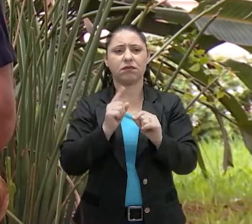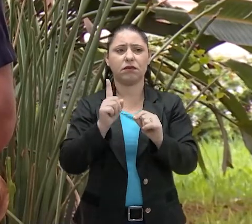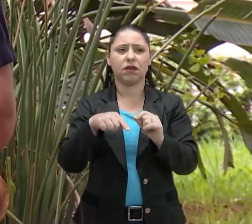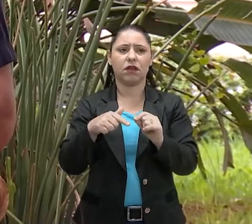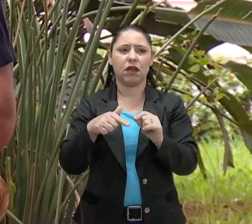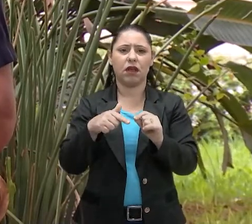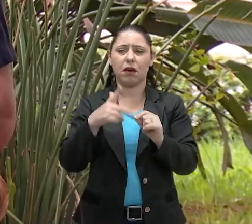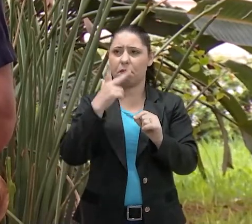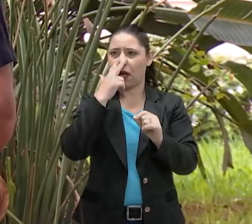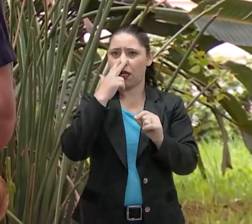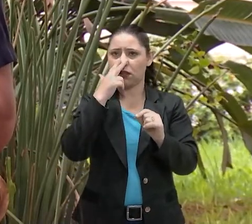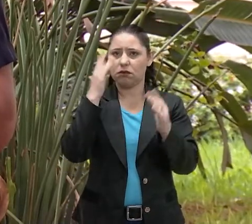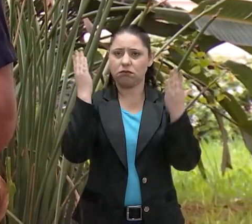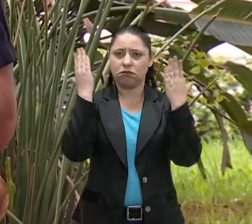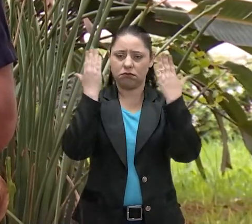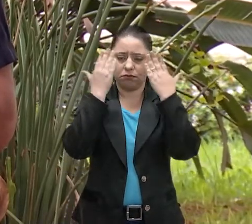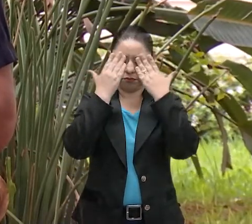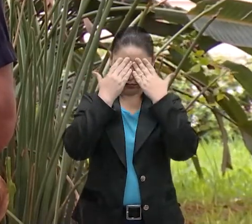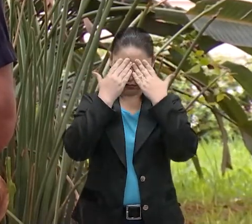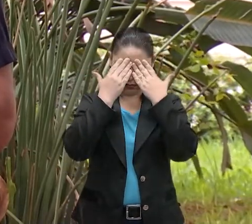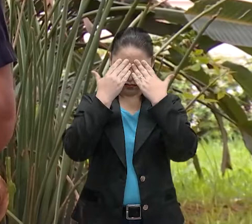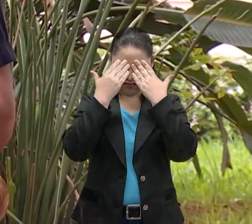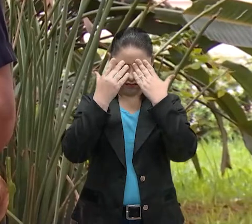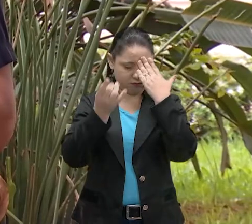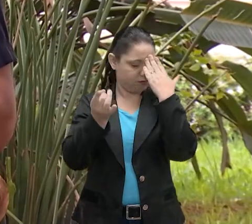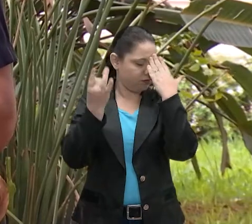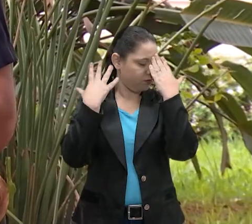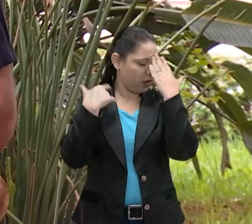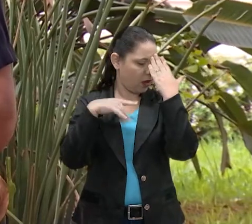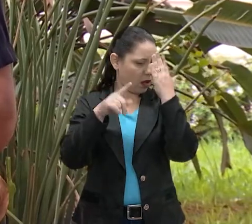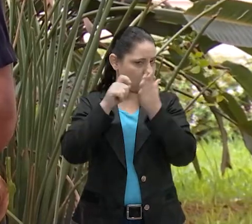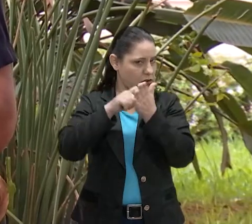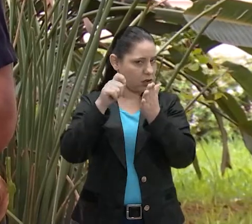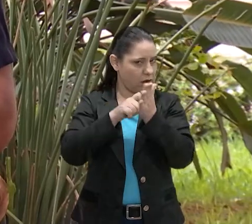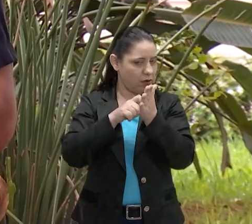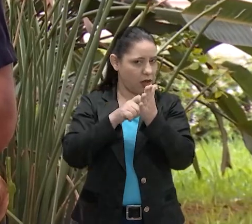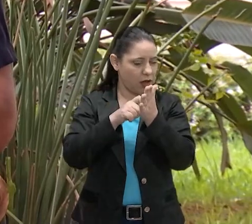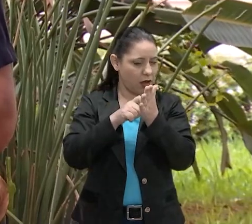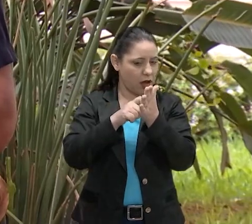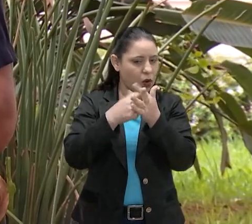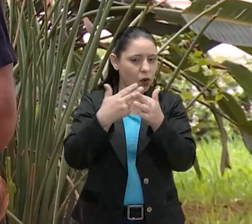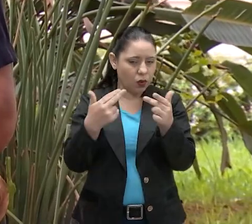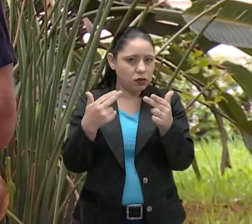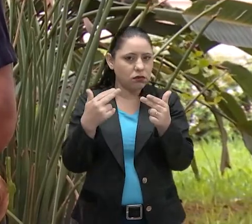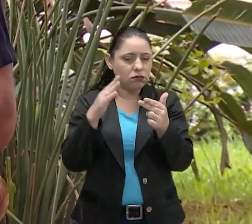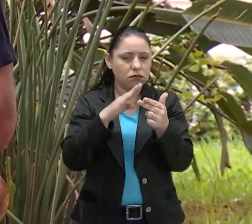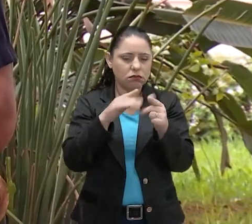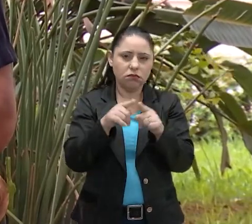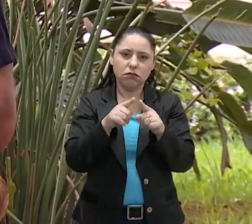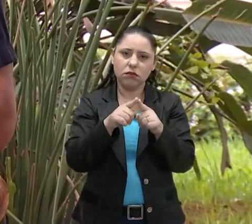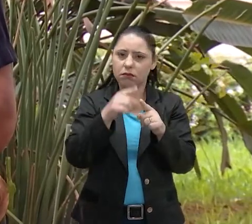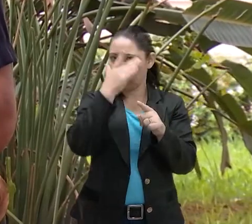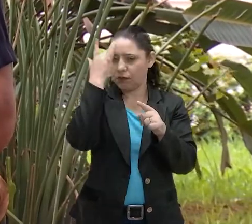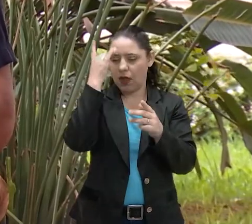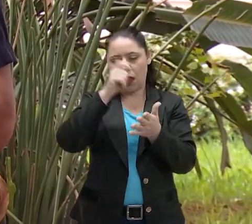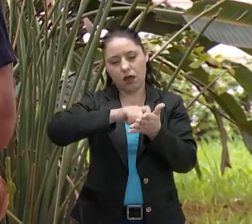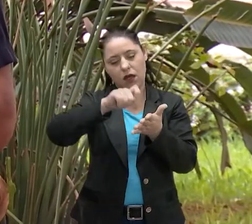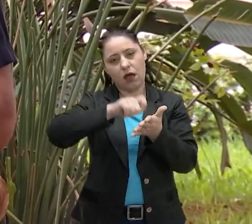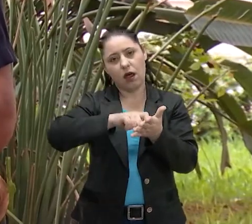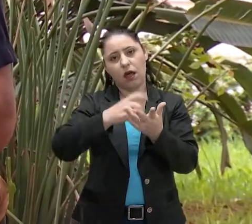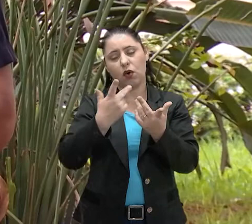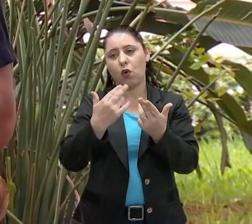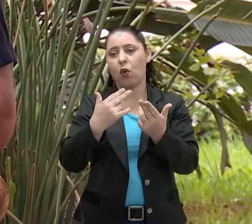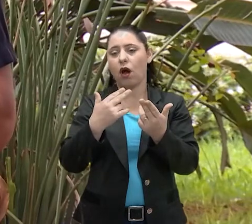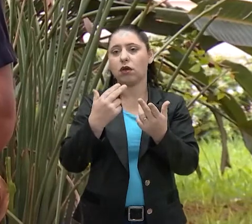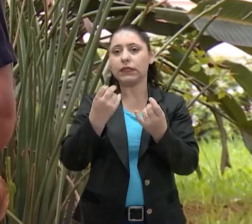é tapar os olhos e não querer enxergar se você não escrever sobre essas coisas. E o escritor, ele é